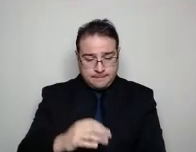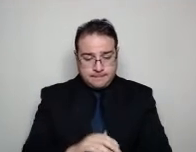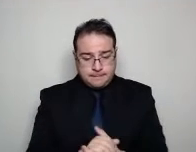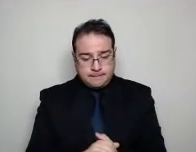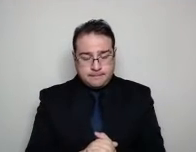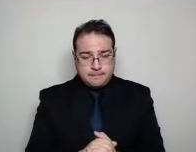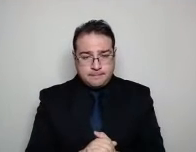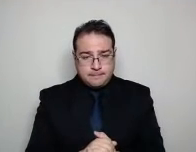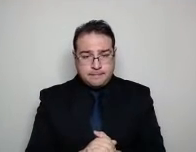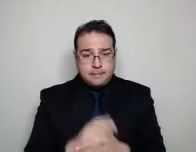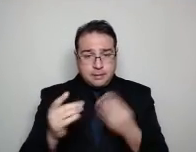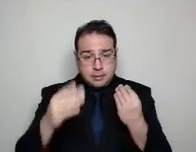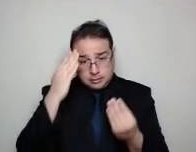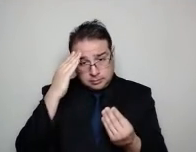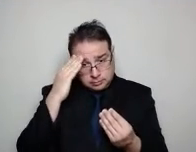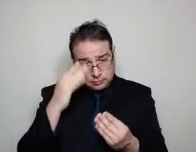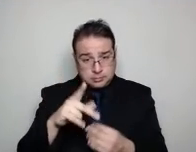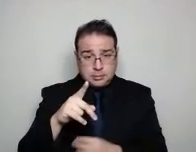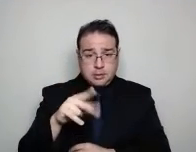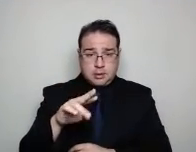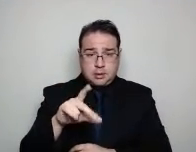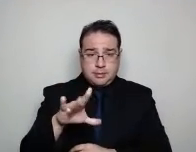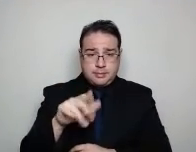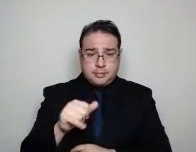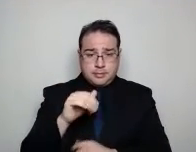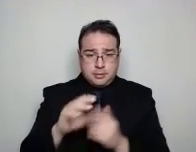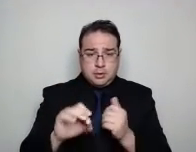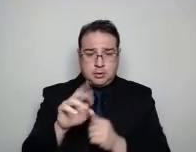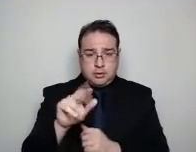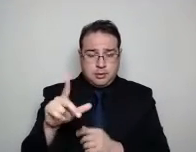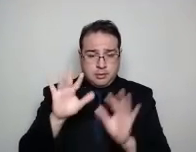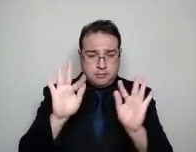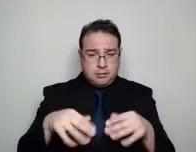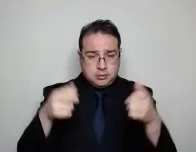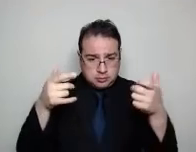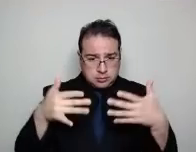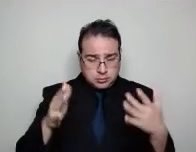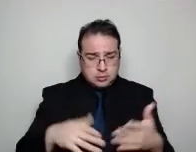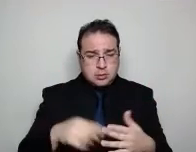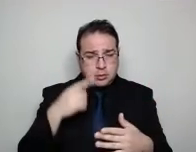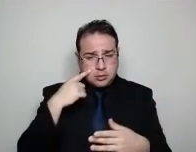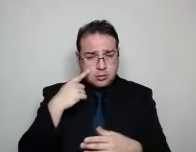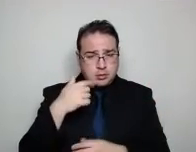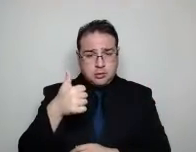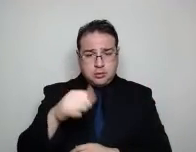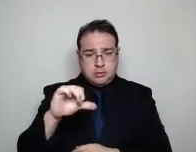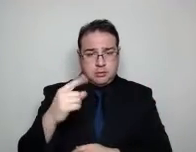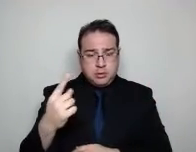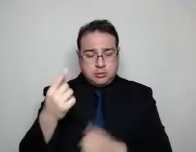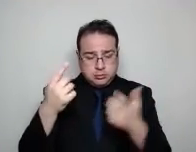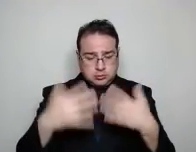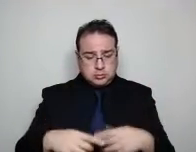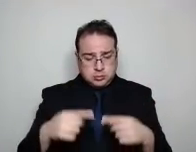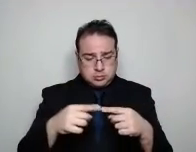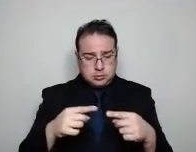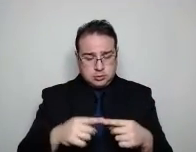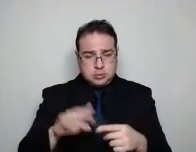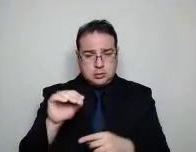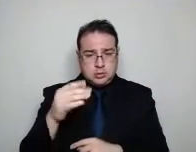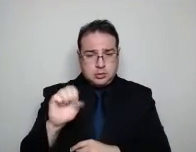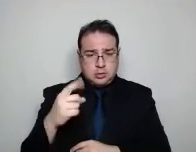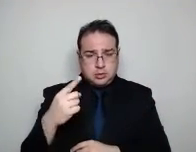Quer dizer, reconheceu a preliminar, mas não cabe sustentação oral. Eu já li até o resultado. Vamos agora para o 191. Agravo de instrumento